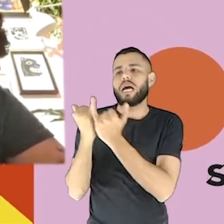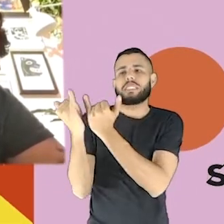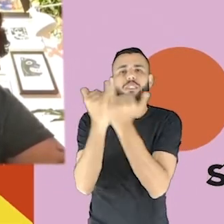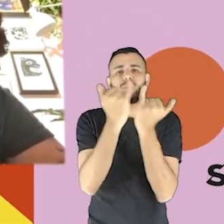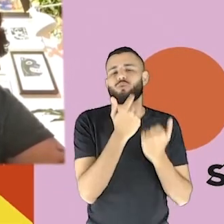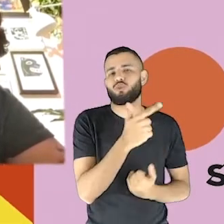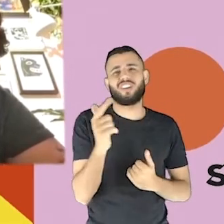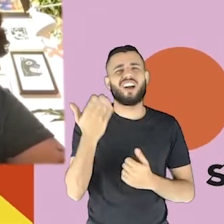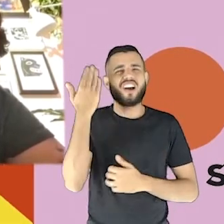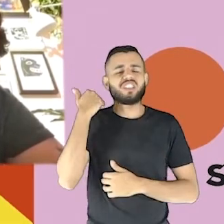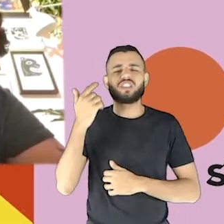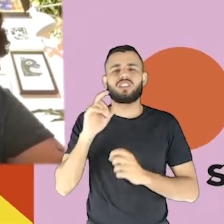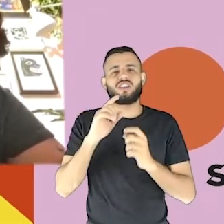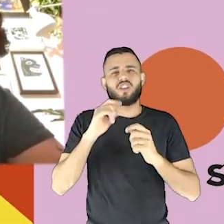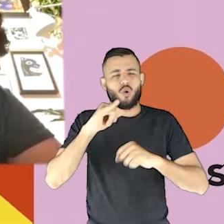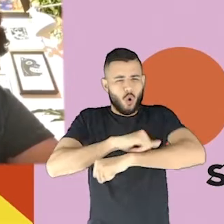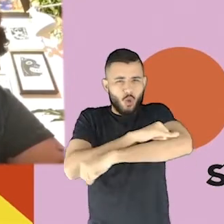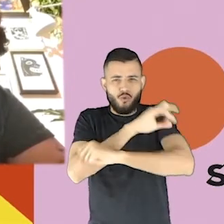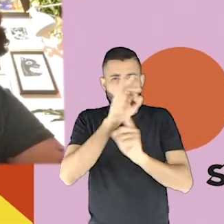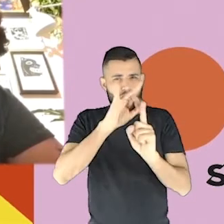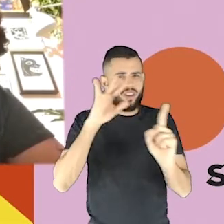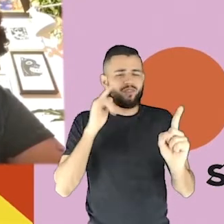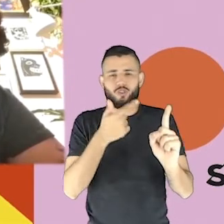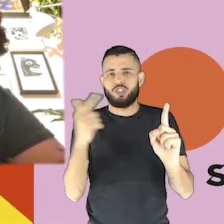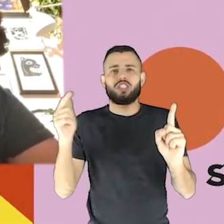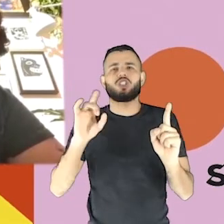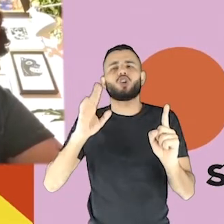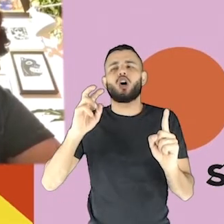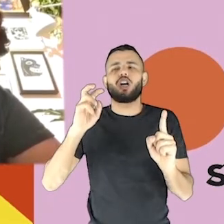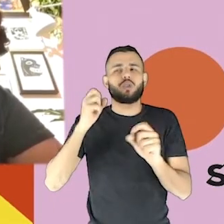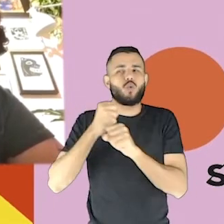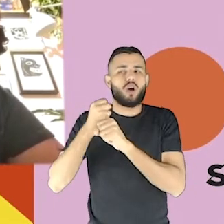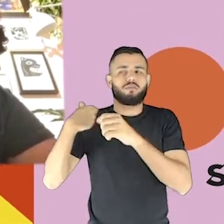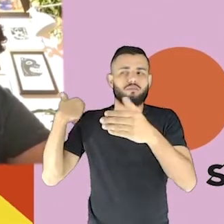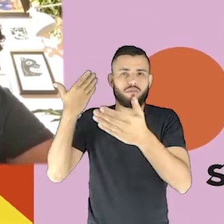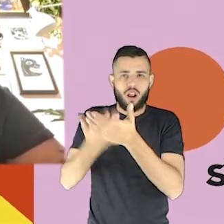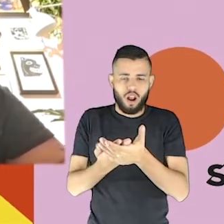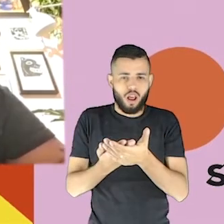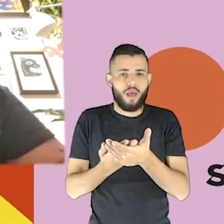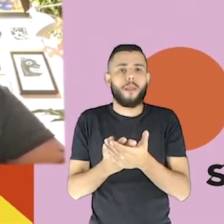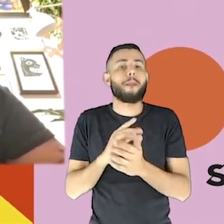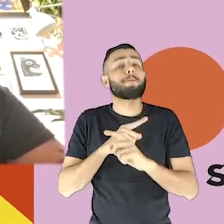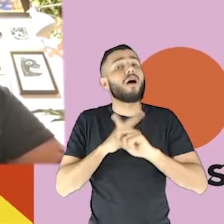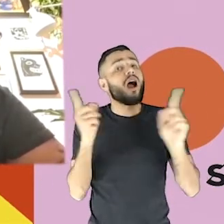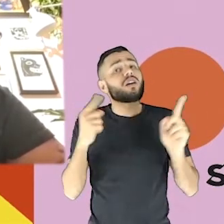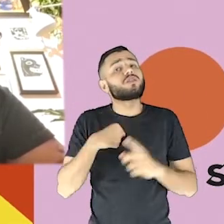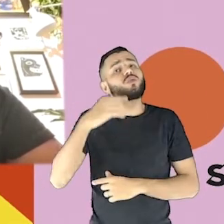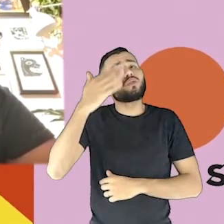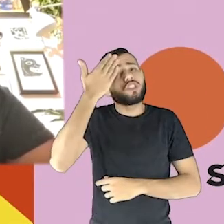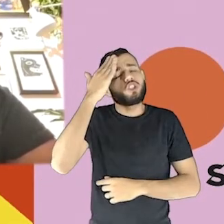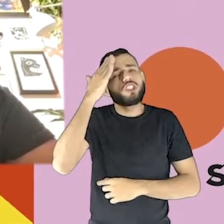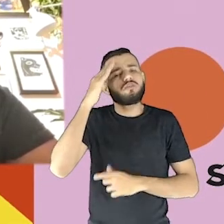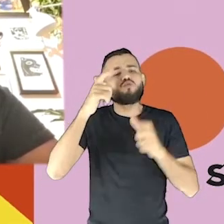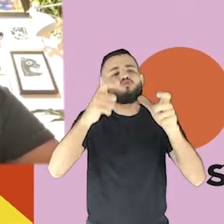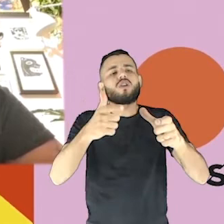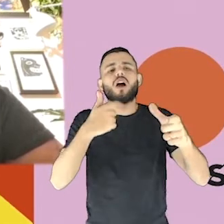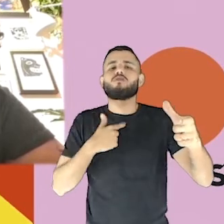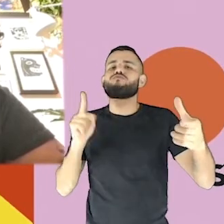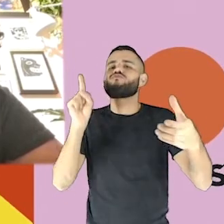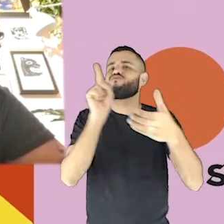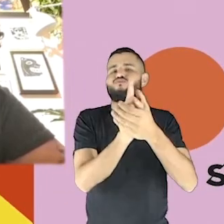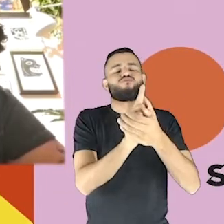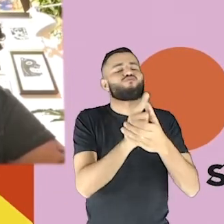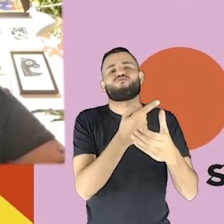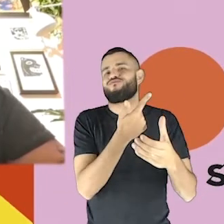tinha essa discussão de gordofobia. Essa discussão de gordofobia está vindo de 5 anos para cá. Mas eu já entendia que eu não pertencia àquele